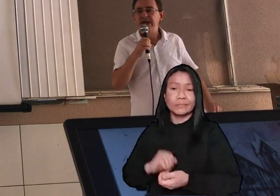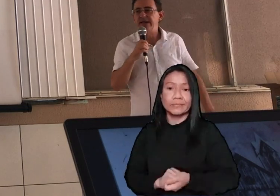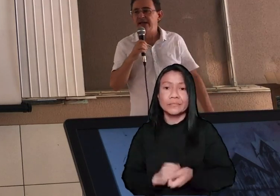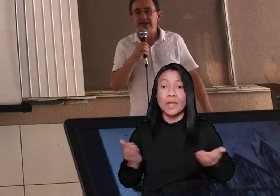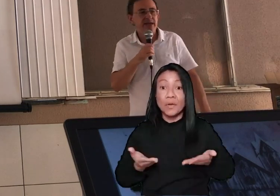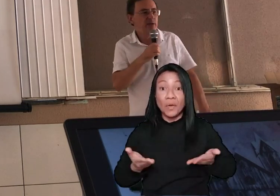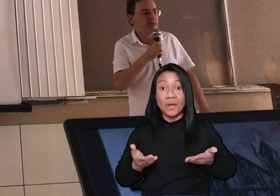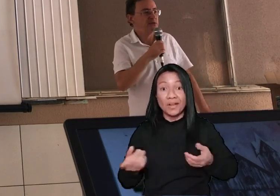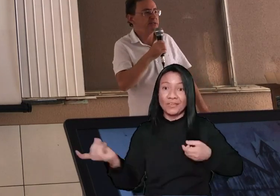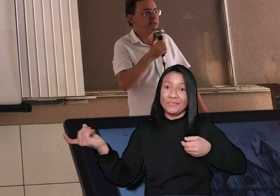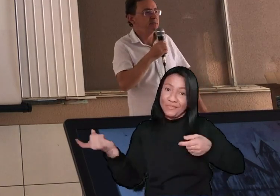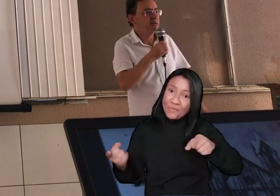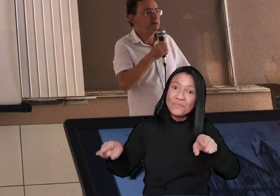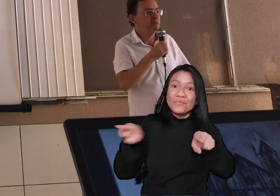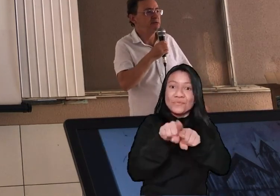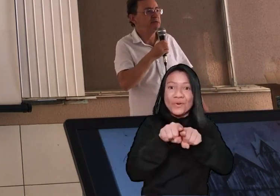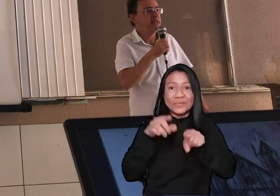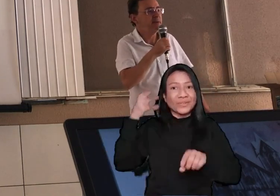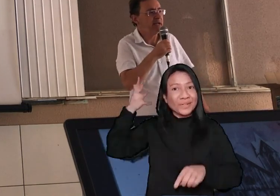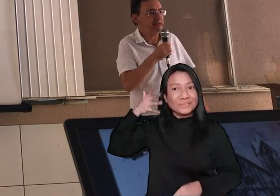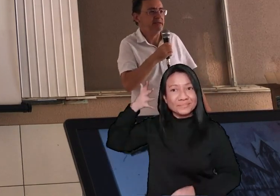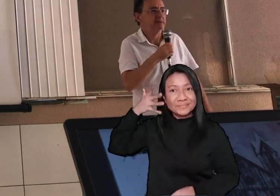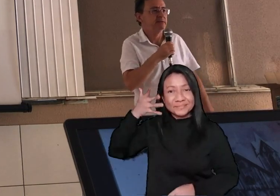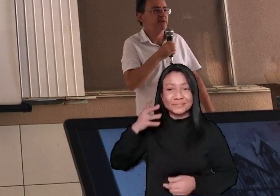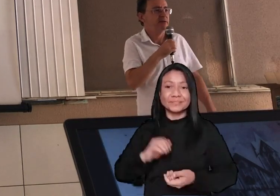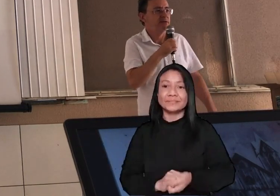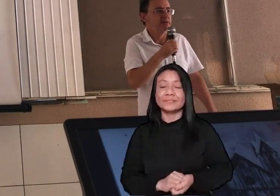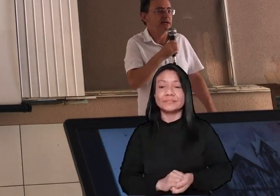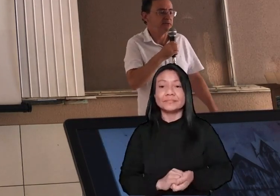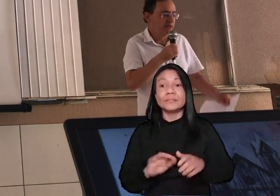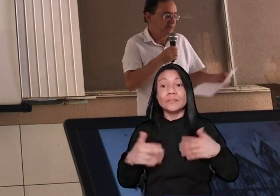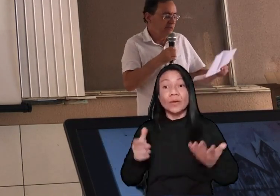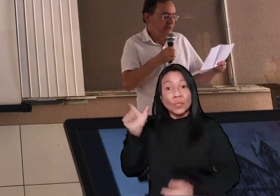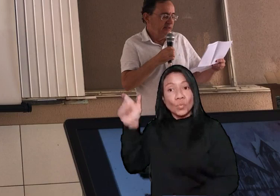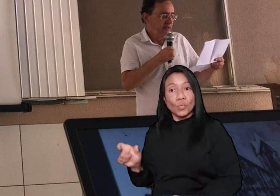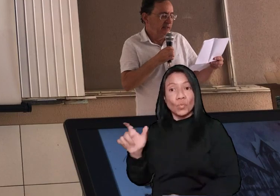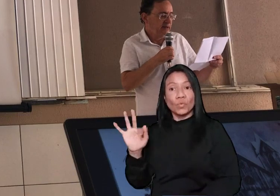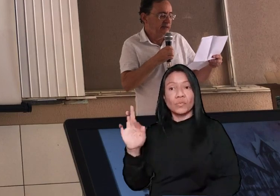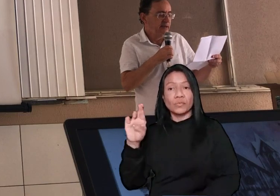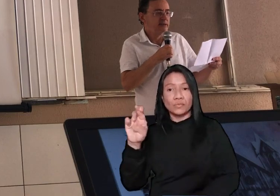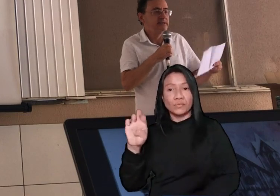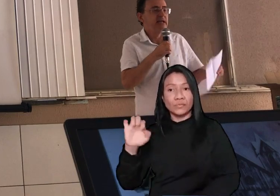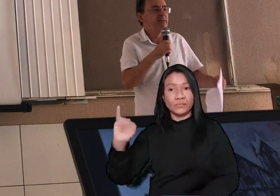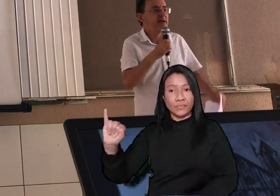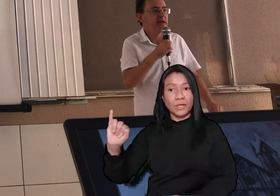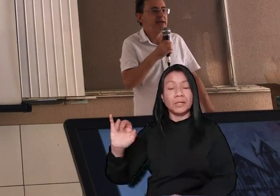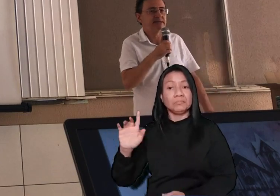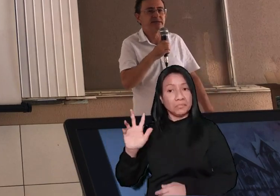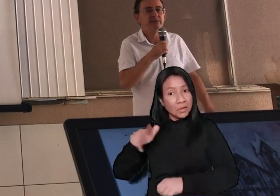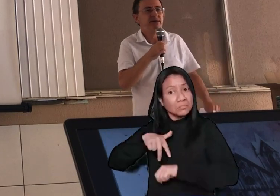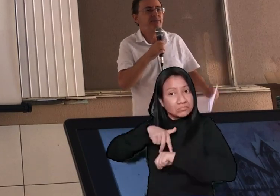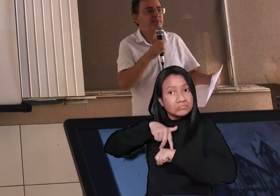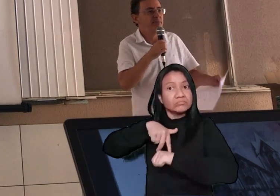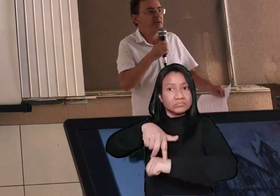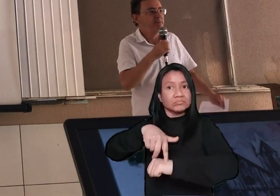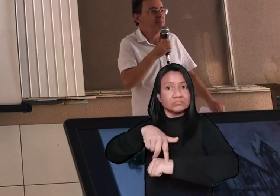O Frei, ele era uma pessoa assim, muito determinada, o Frei Deodato. Ele era, se ele marcasse uma